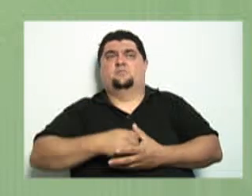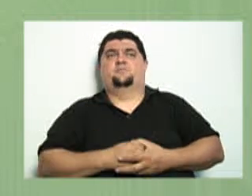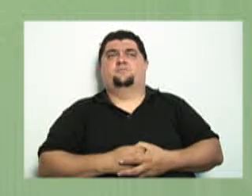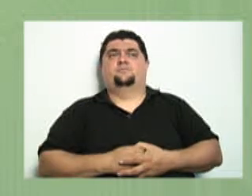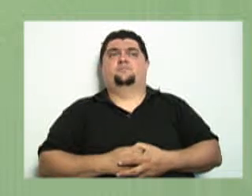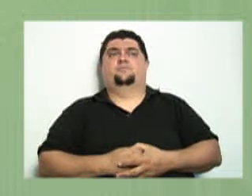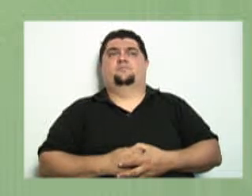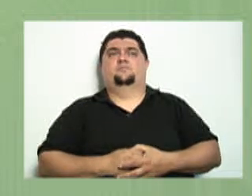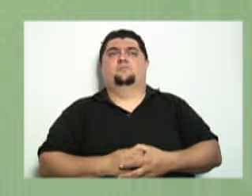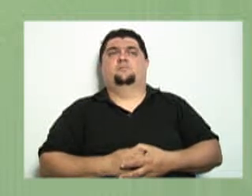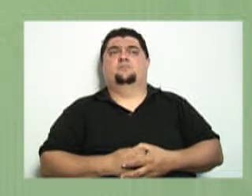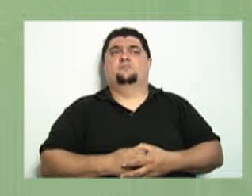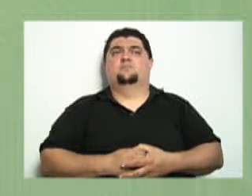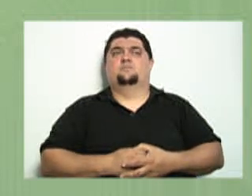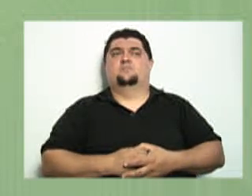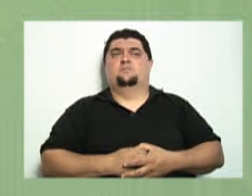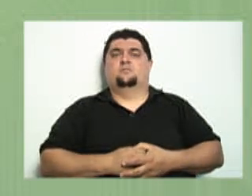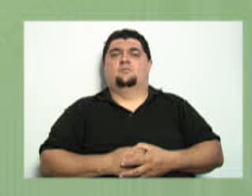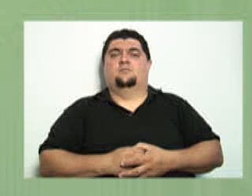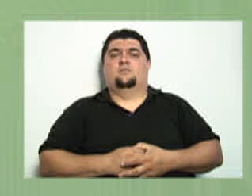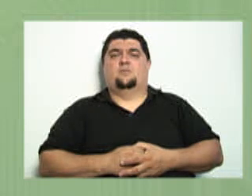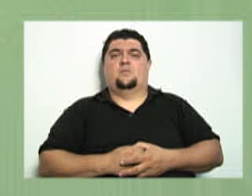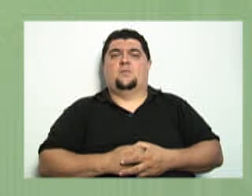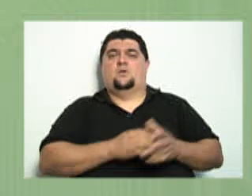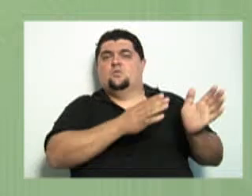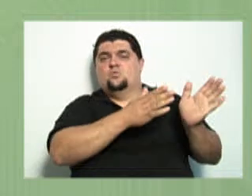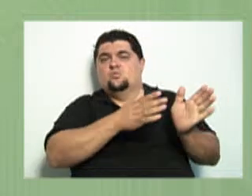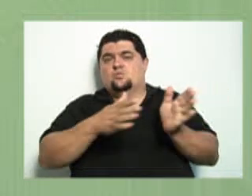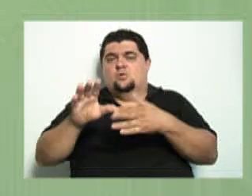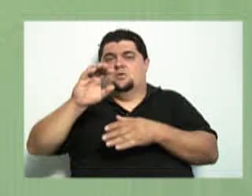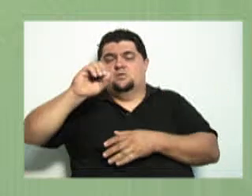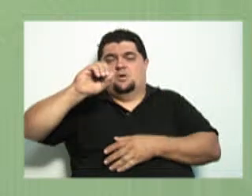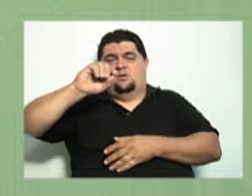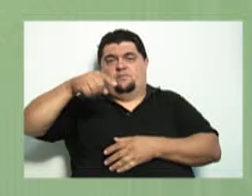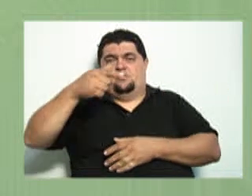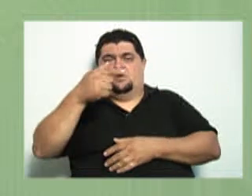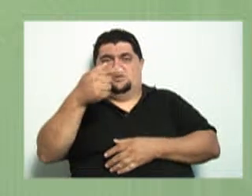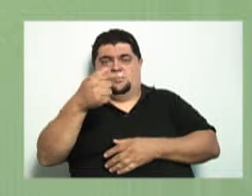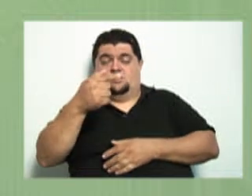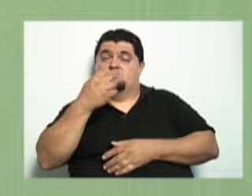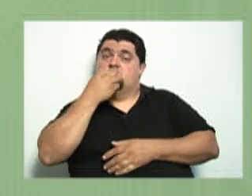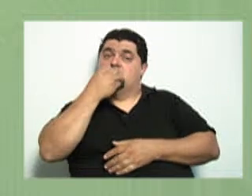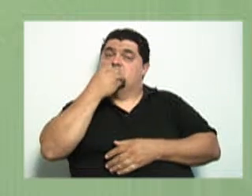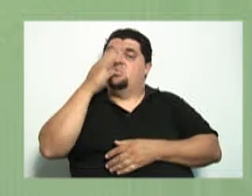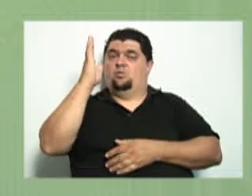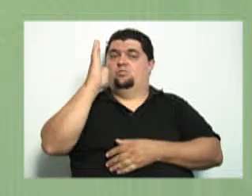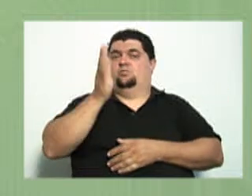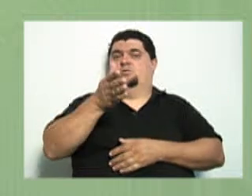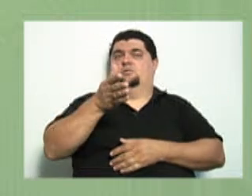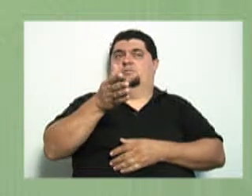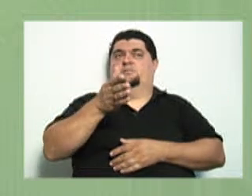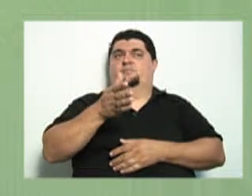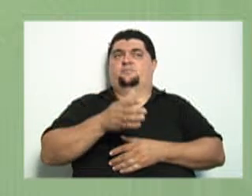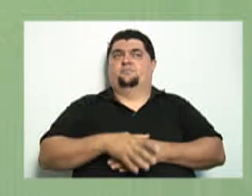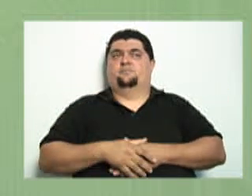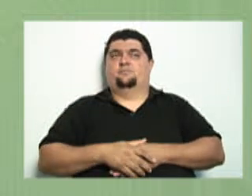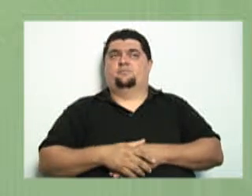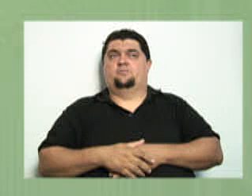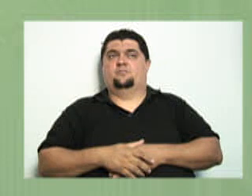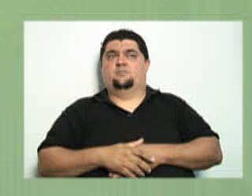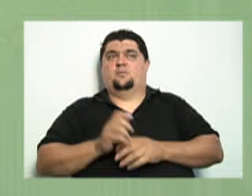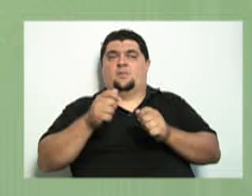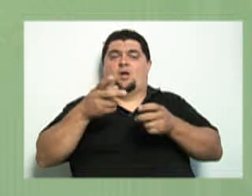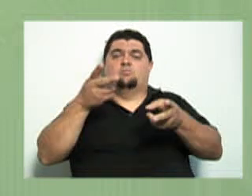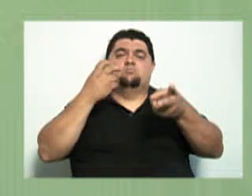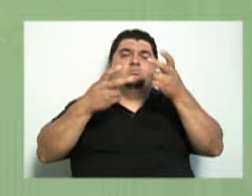0,699. A partir de 0,7, o IDH é considerado alto. Então, a gente percebe aqui,